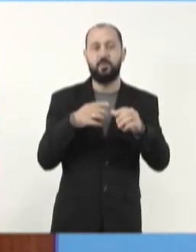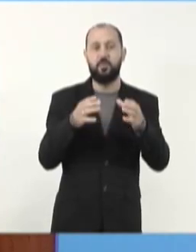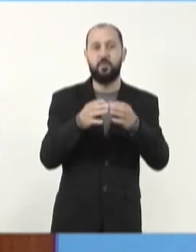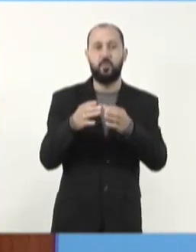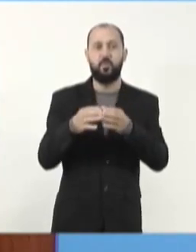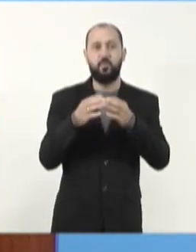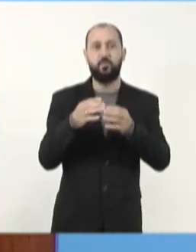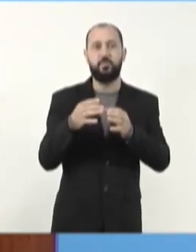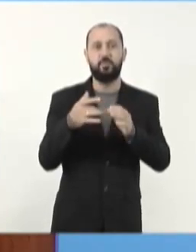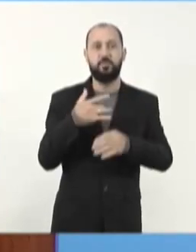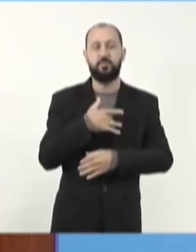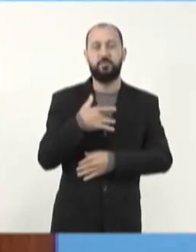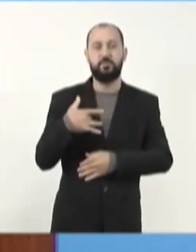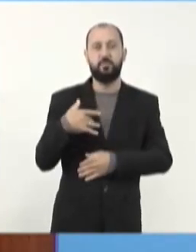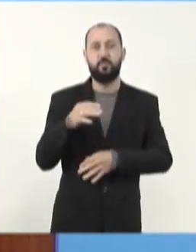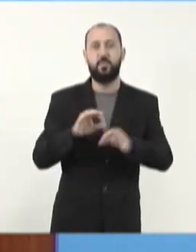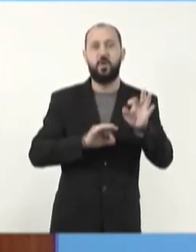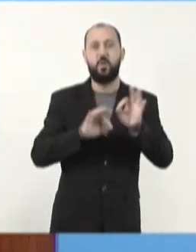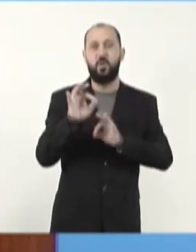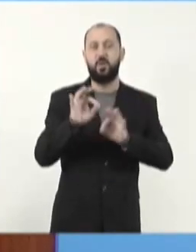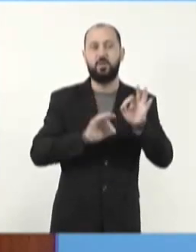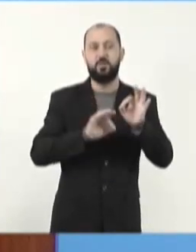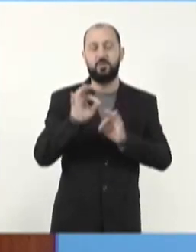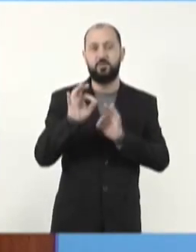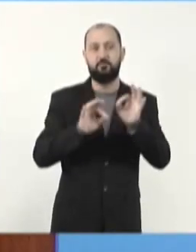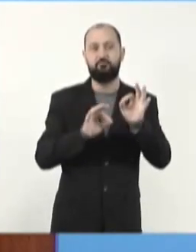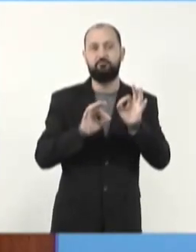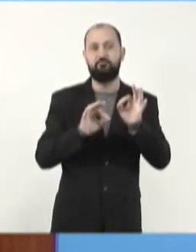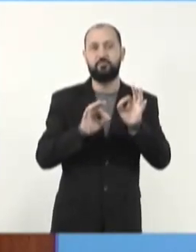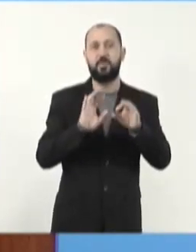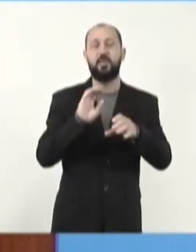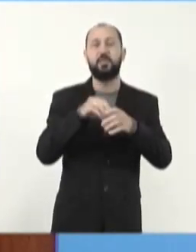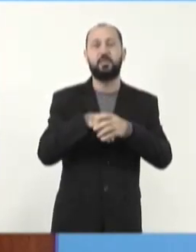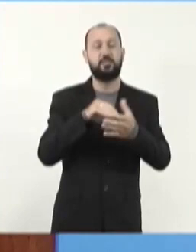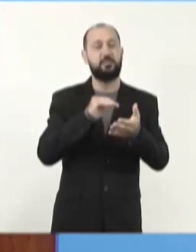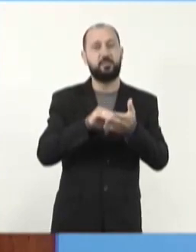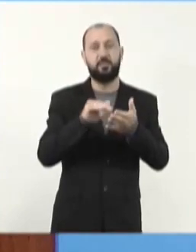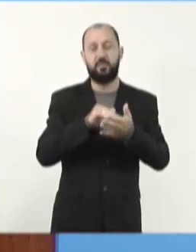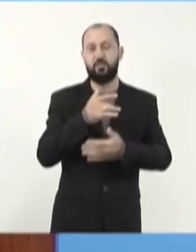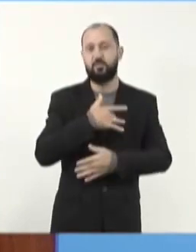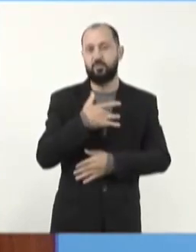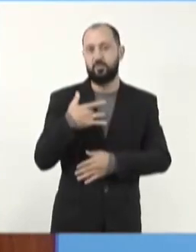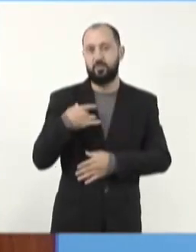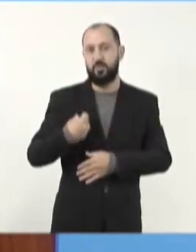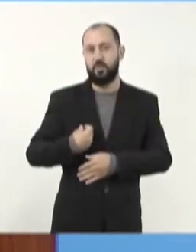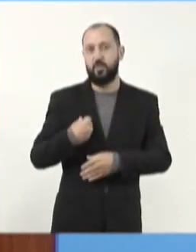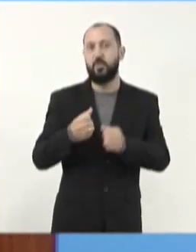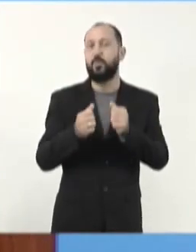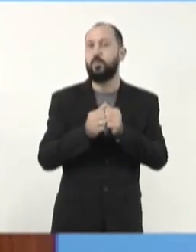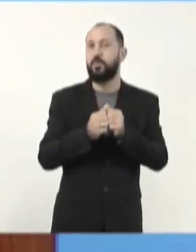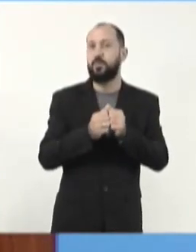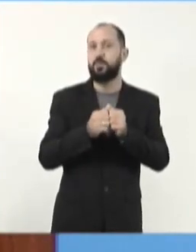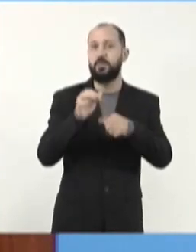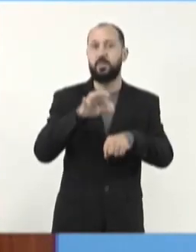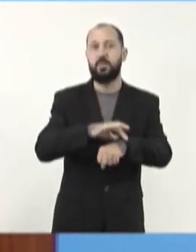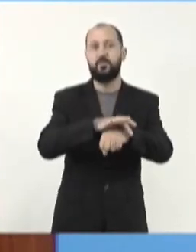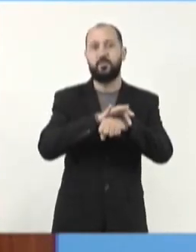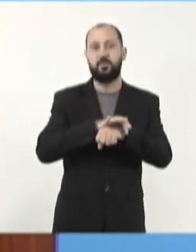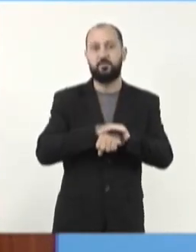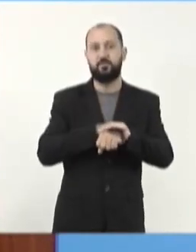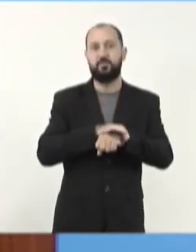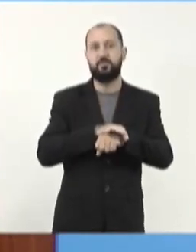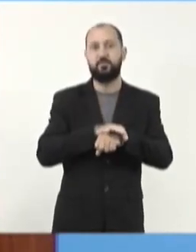Comissão de Saúde, uma organização dentro da Secretaria de Saúde, com a participação da Defensoria